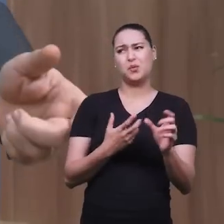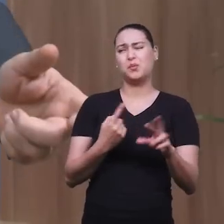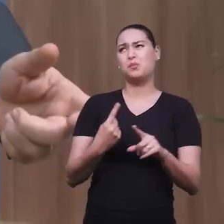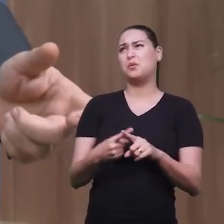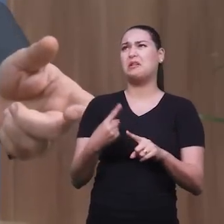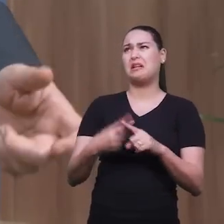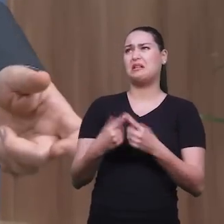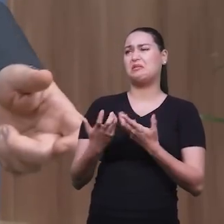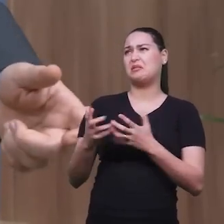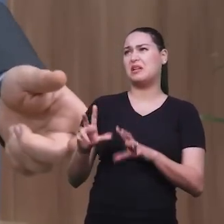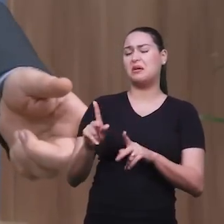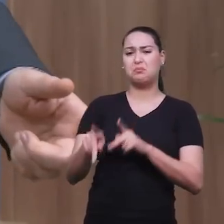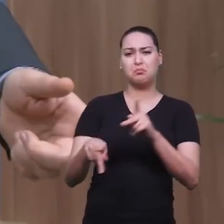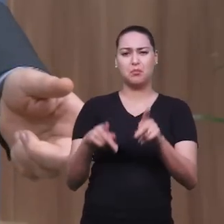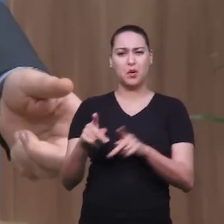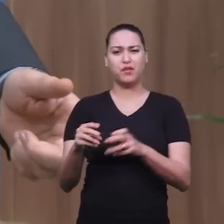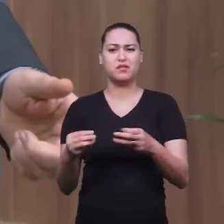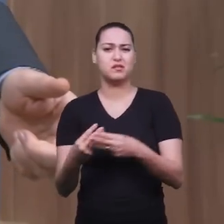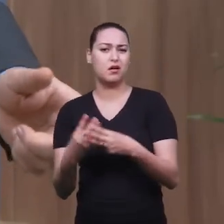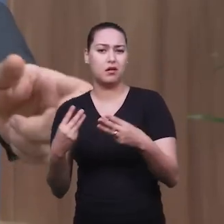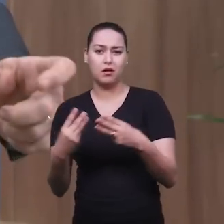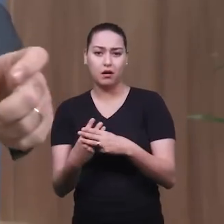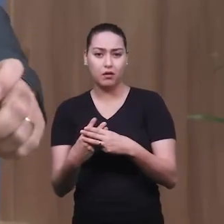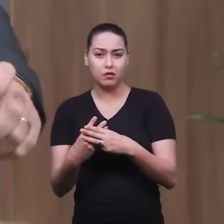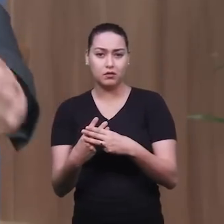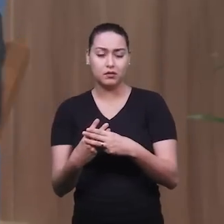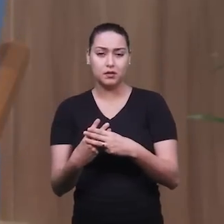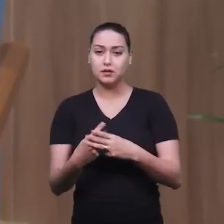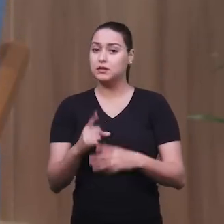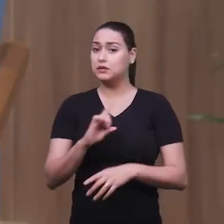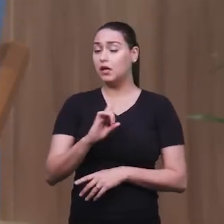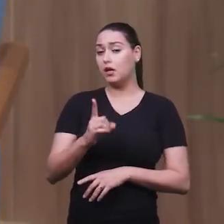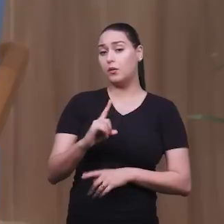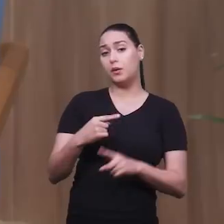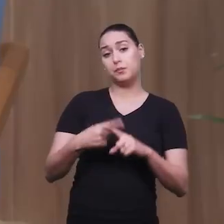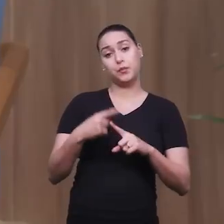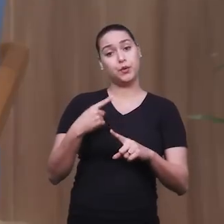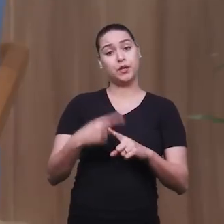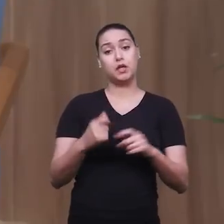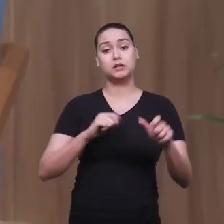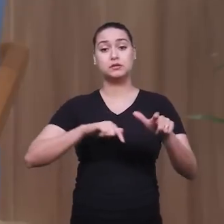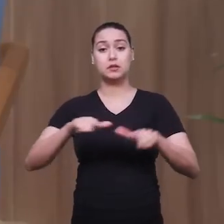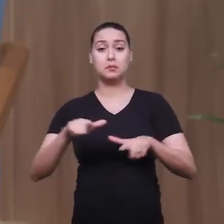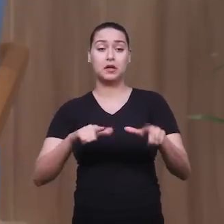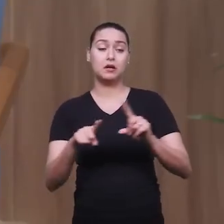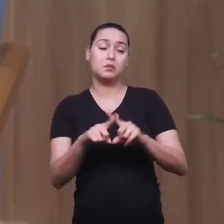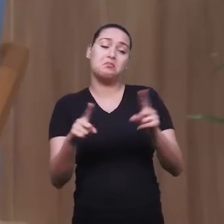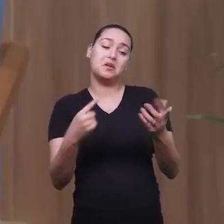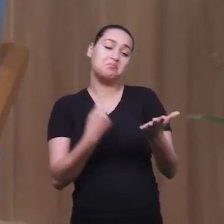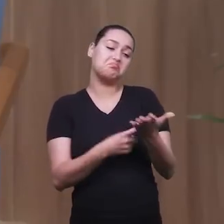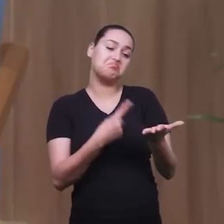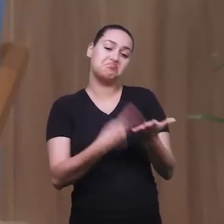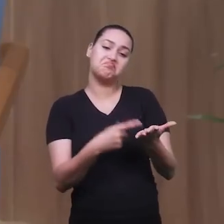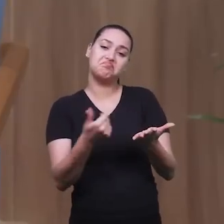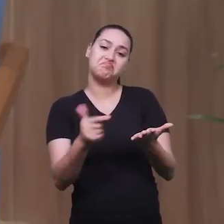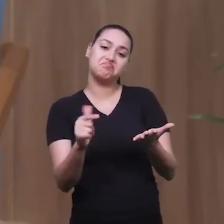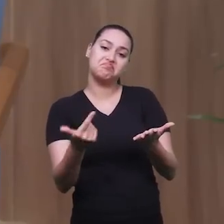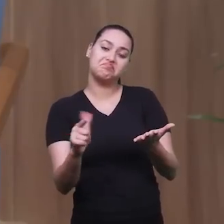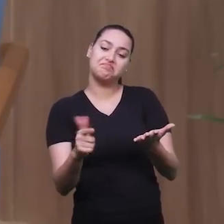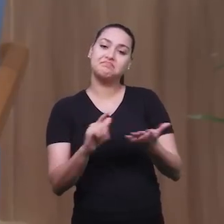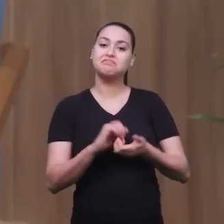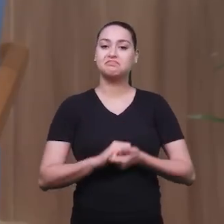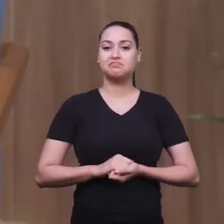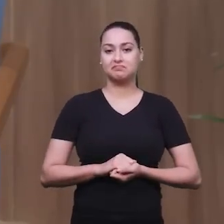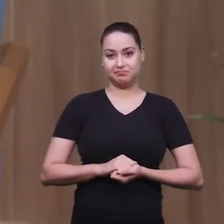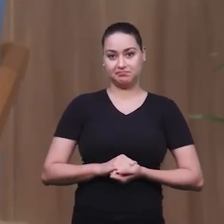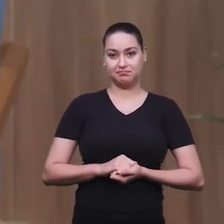ser povo de Israel. Ele estava ali porque ele estava prestando um determinado serviço e ele não tinha nenhum